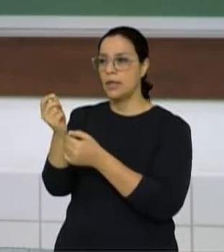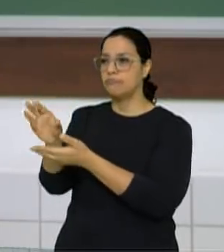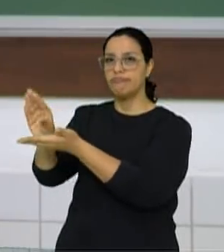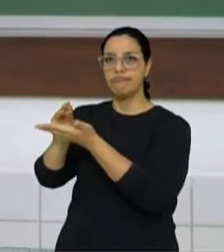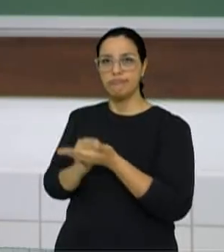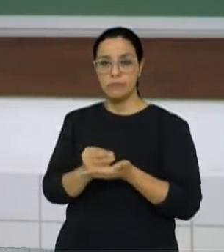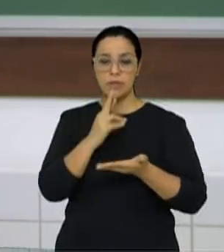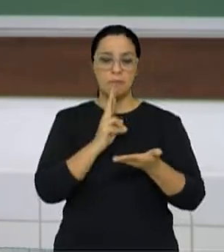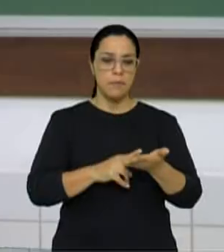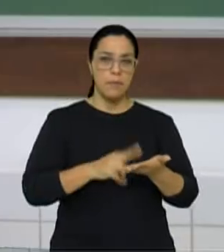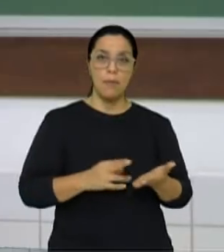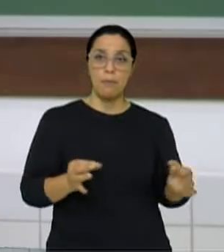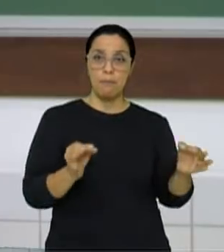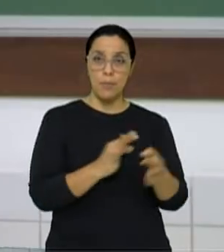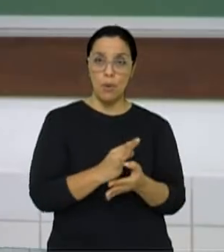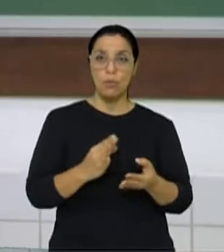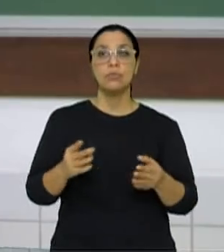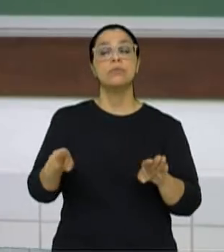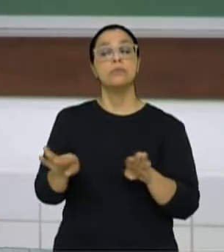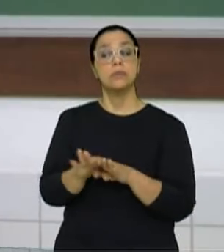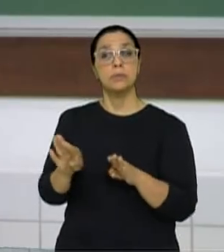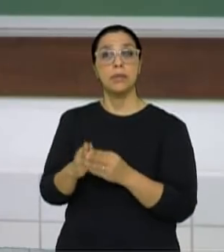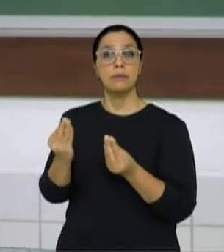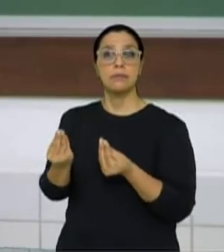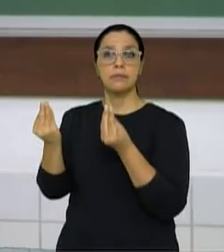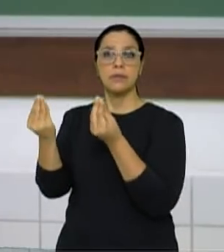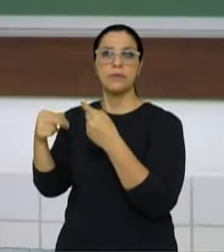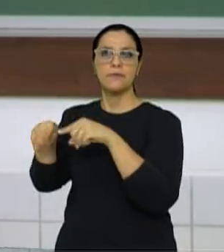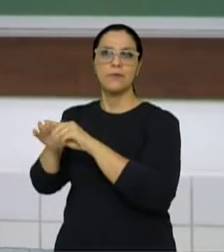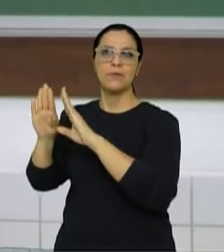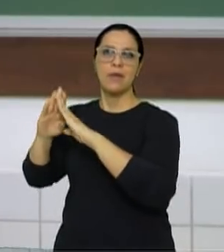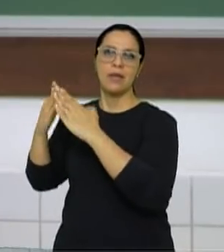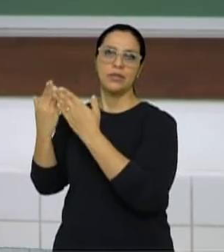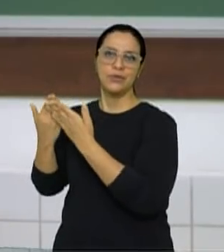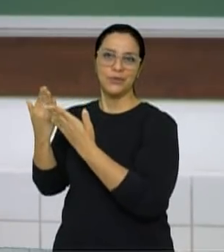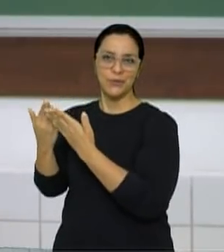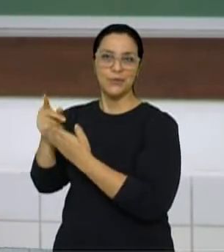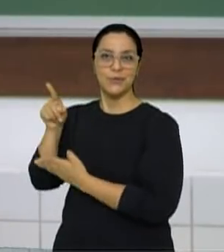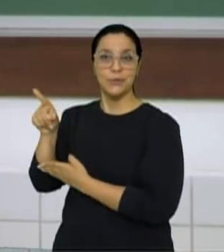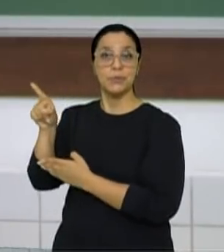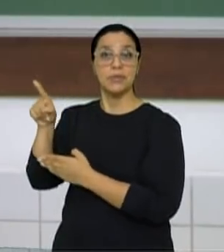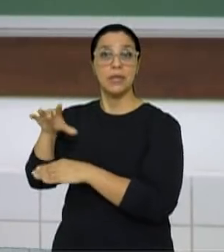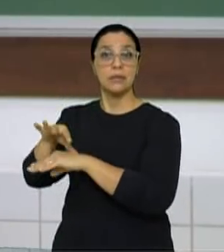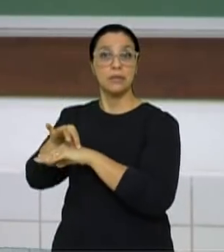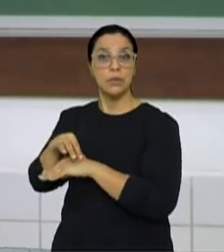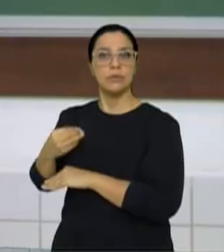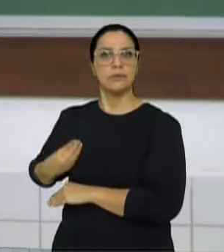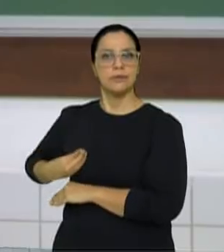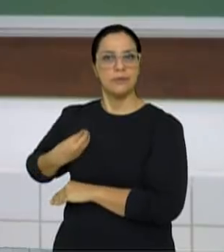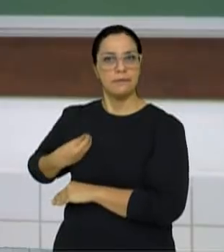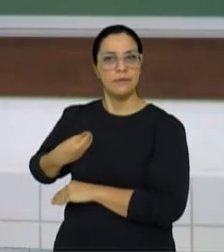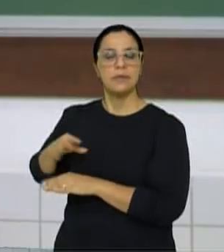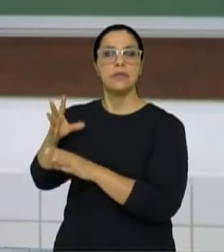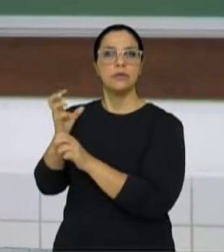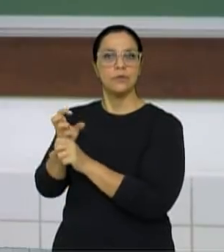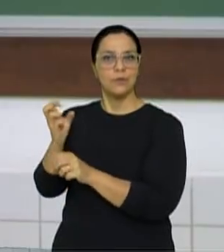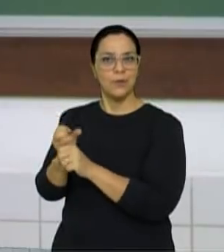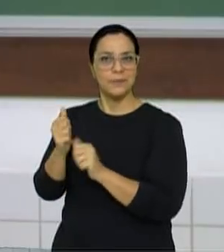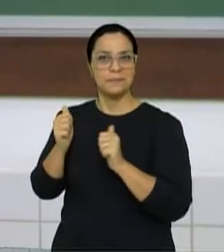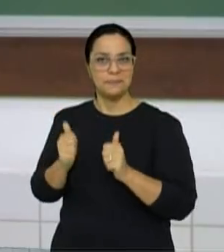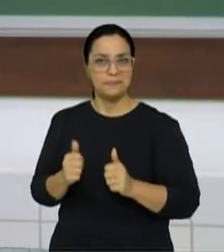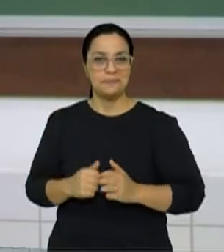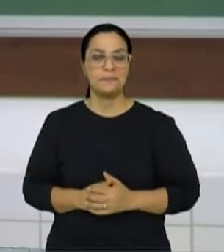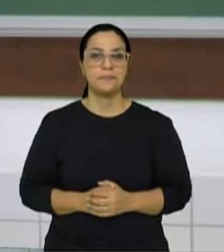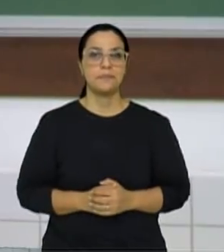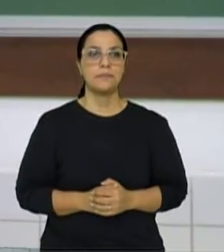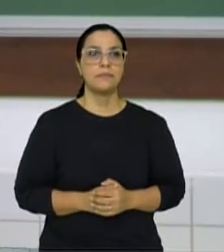melhor forma de você estar, realizando essas atividades, também para garantir a sua presença e sua nota,